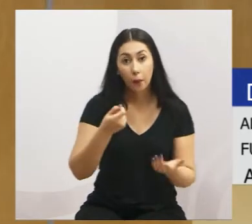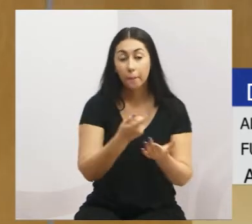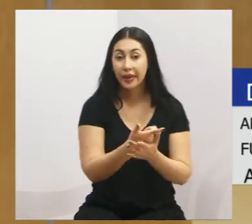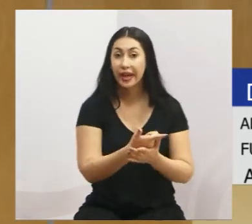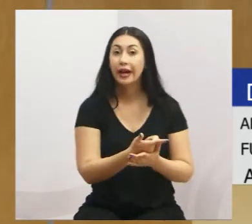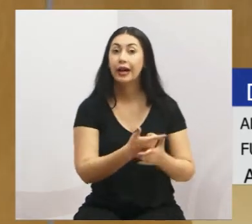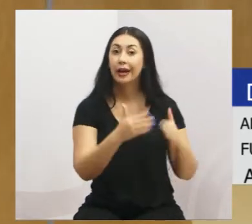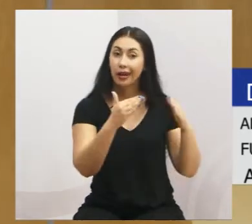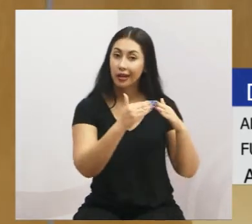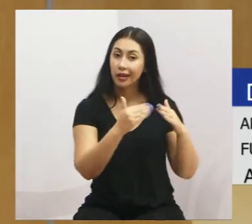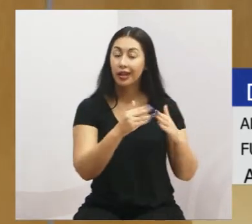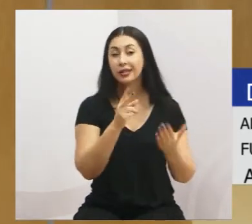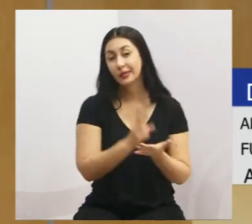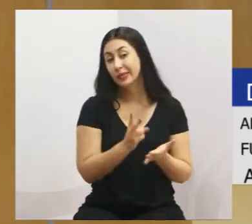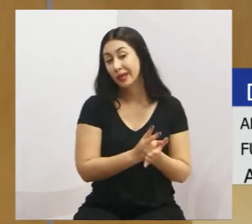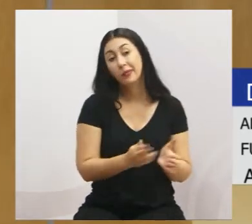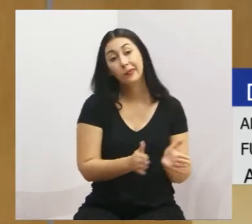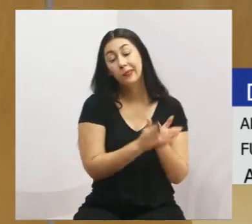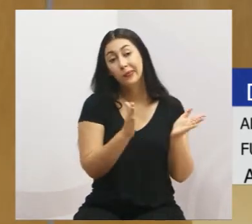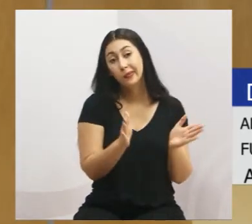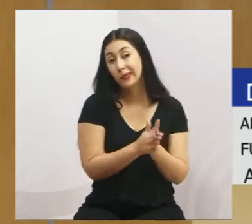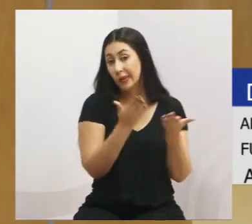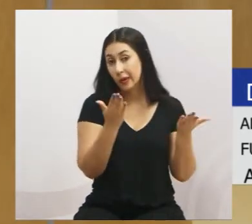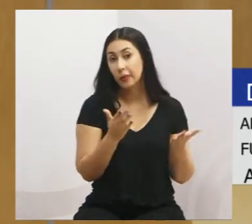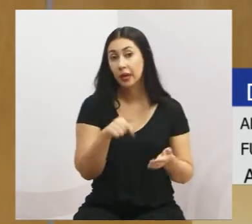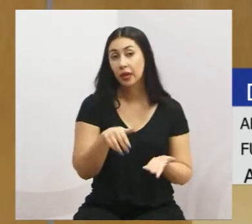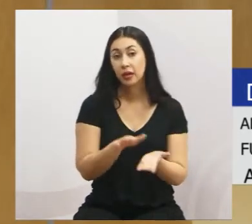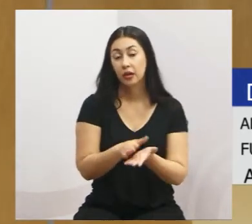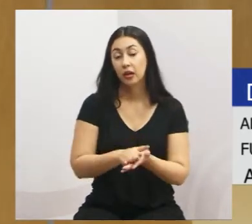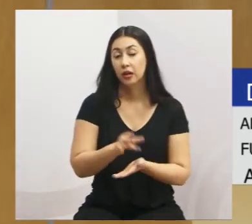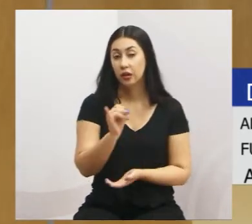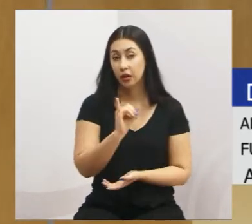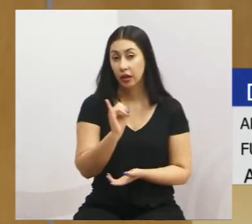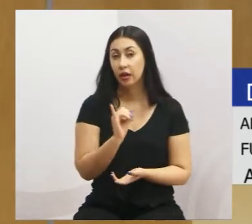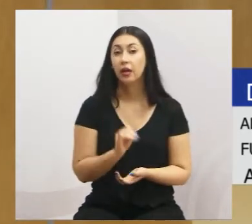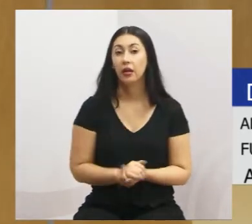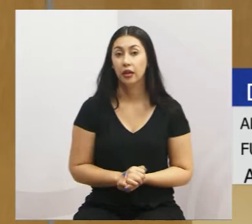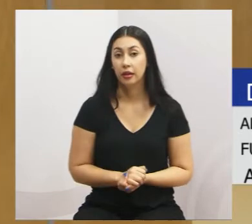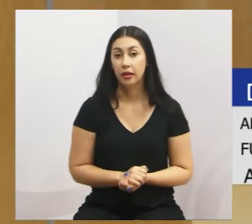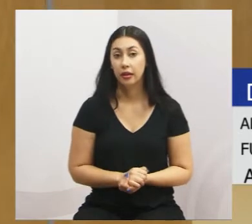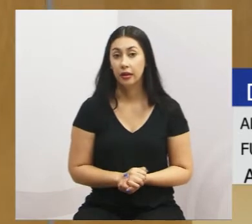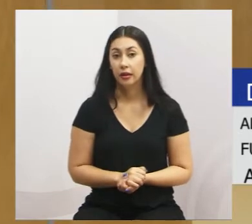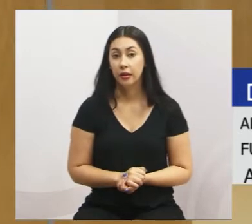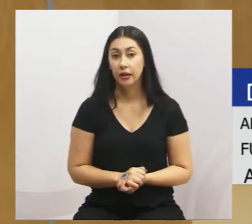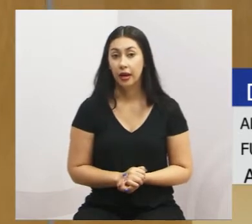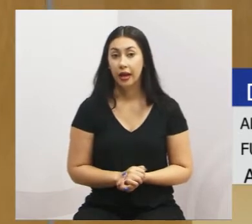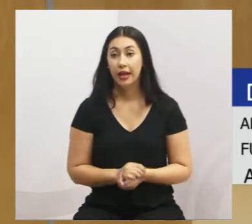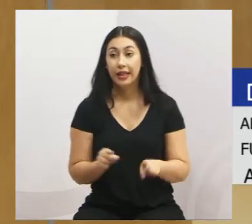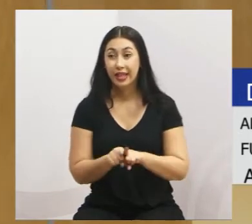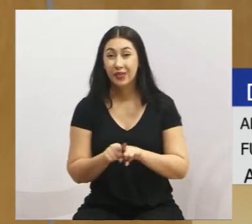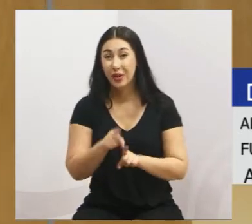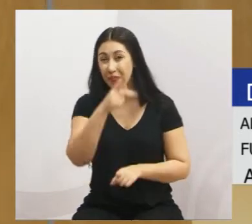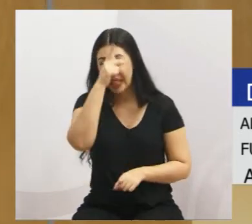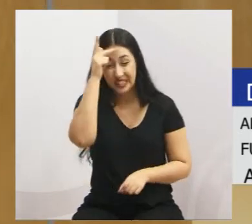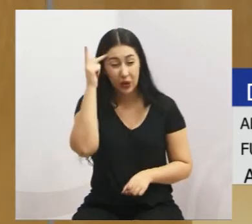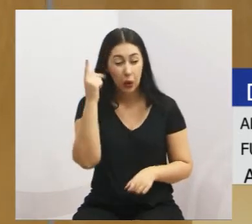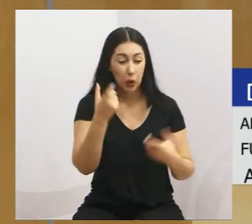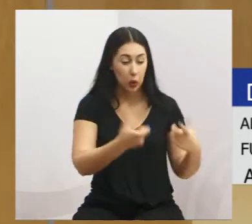visando atender a população de baixa renda do município de Jacareí que esteja em condições de risco